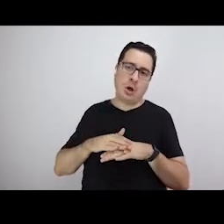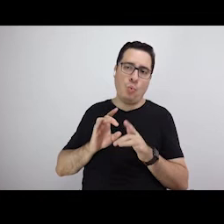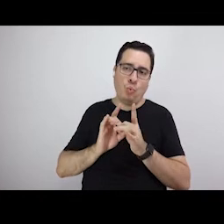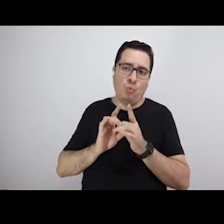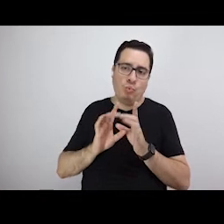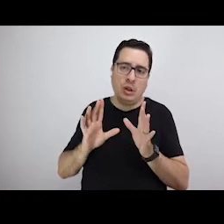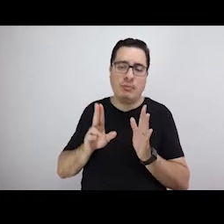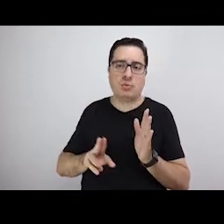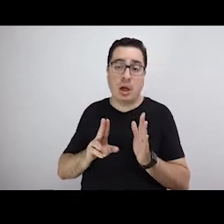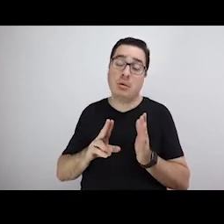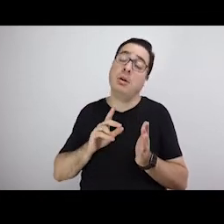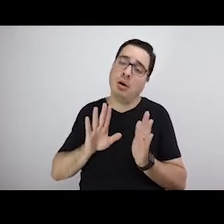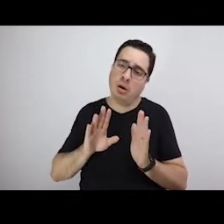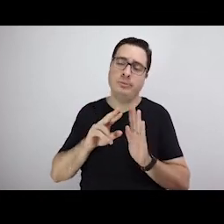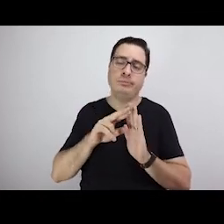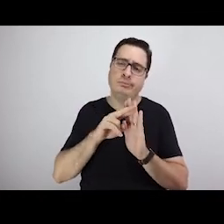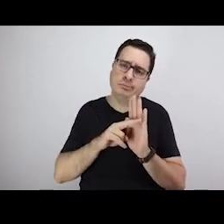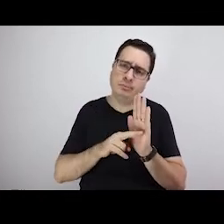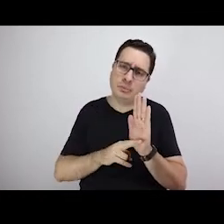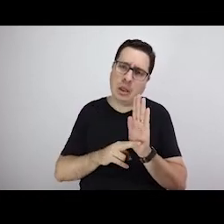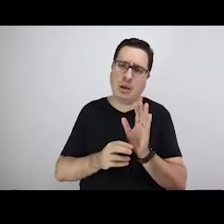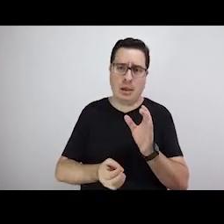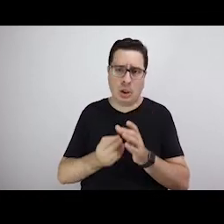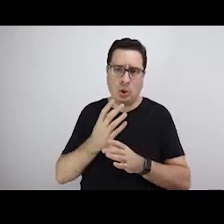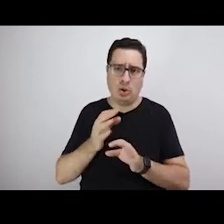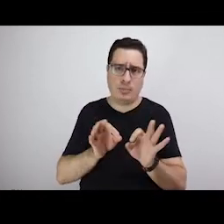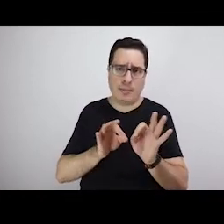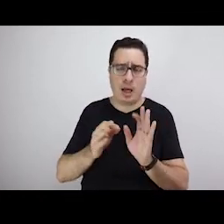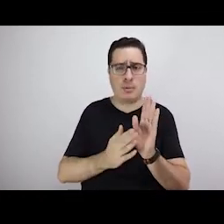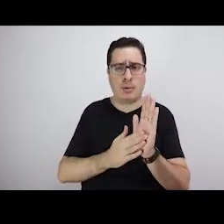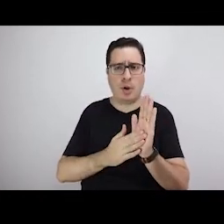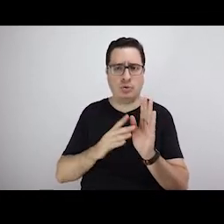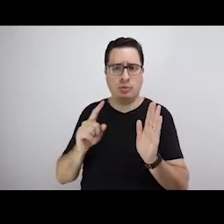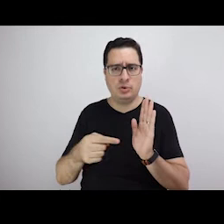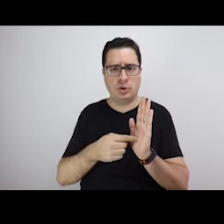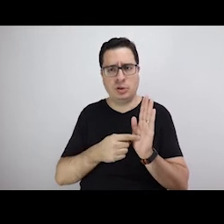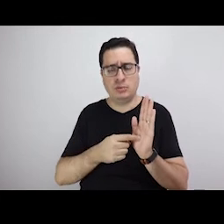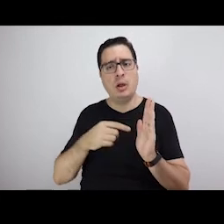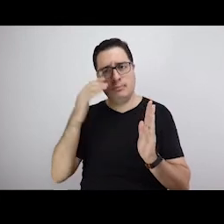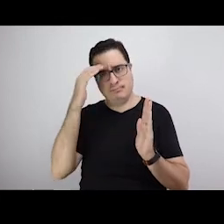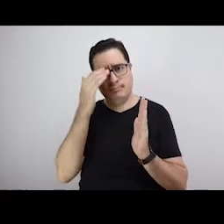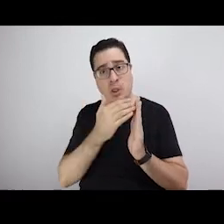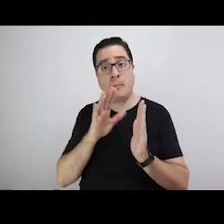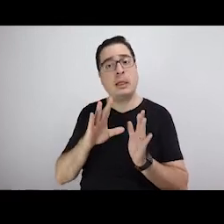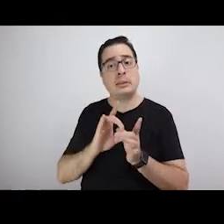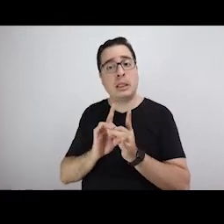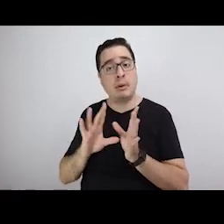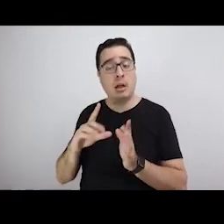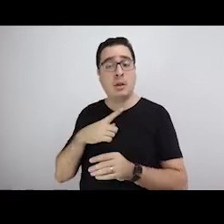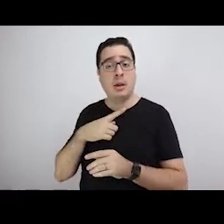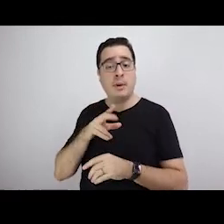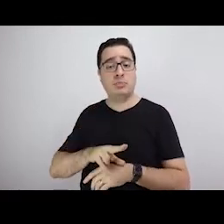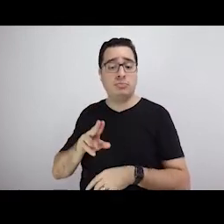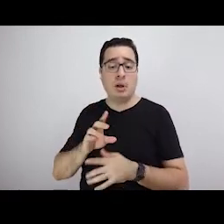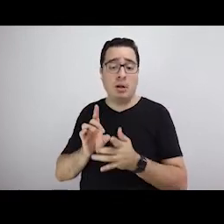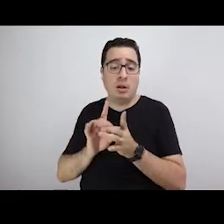dentro ali dos requisitos que você construiu, dentro do propósito, do objetivo, mas que ele tenha liberdade para usar da melhor maneira